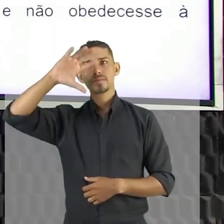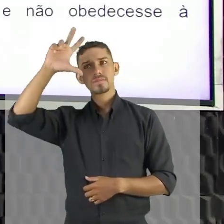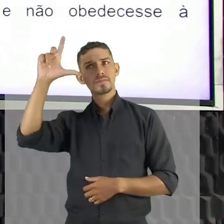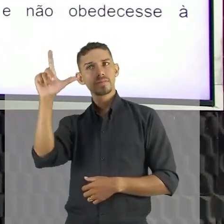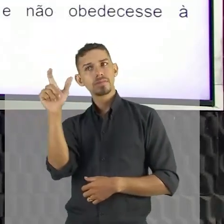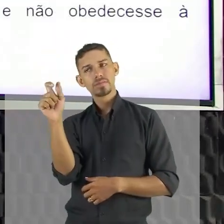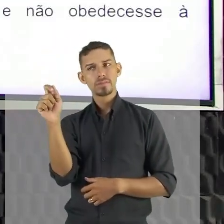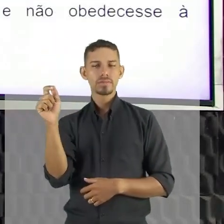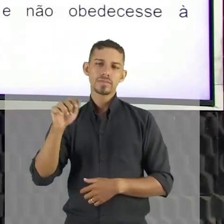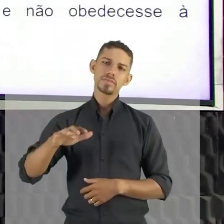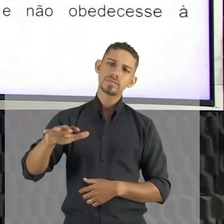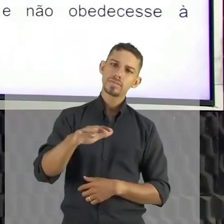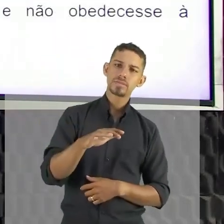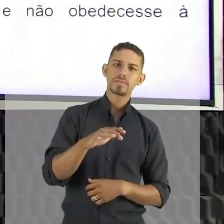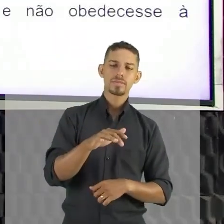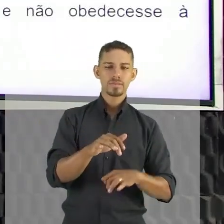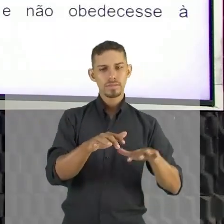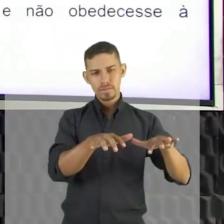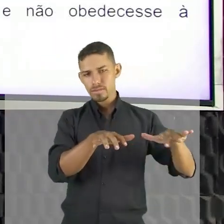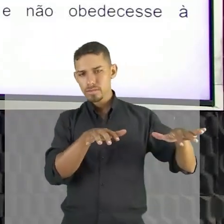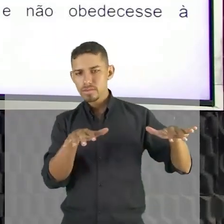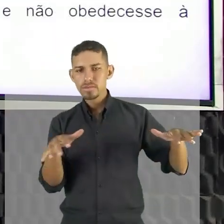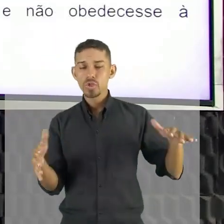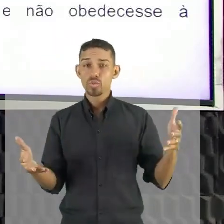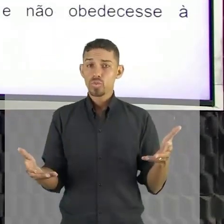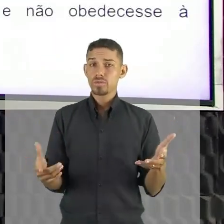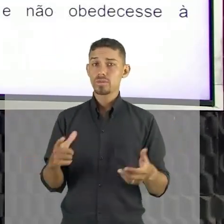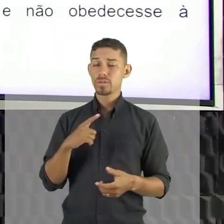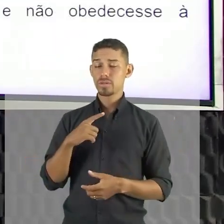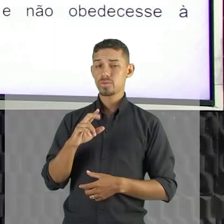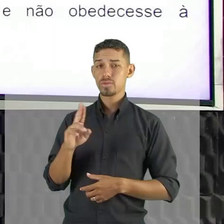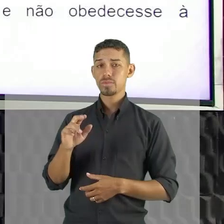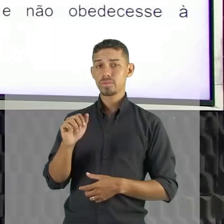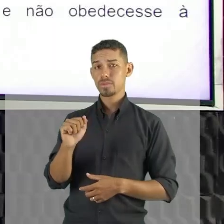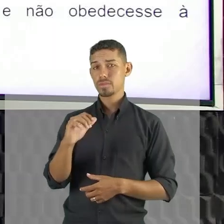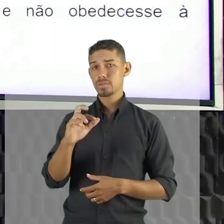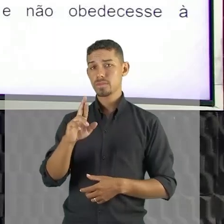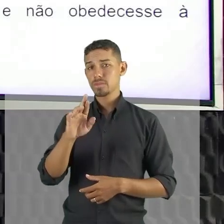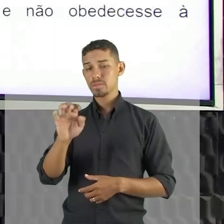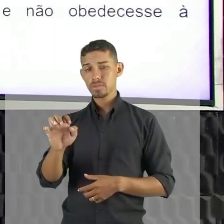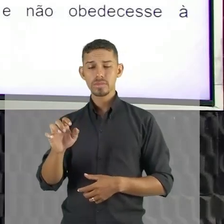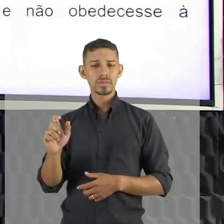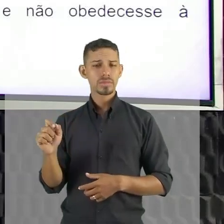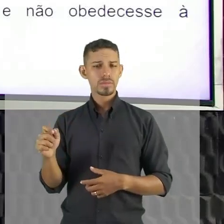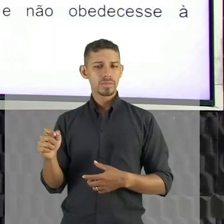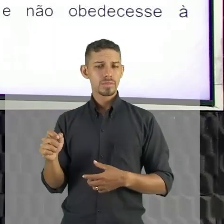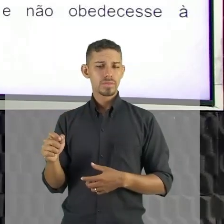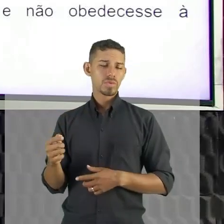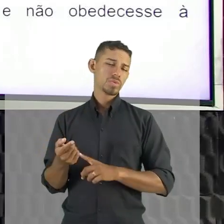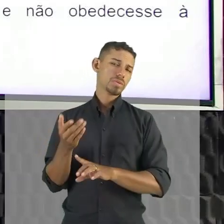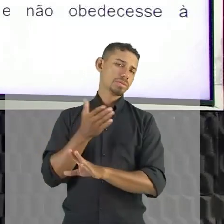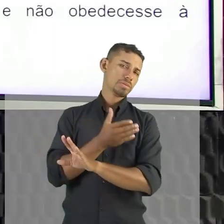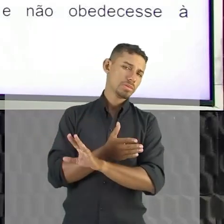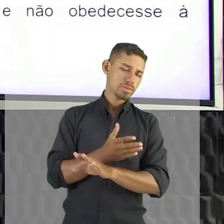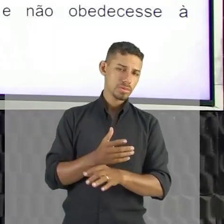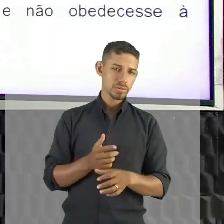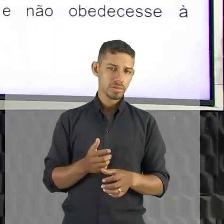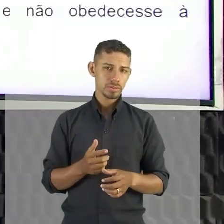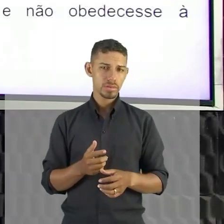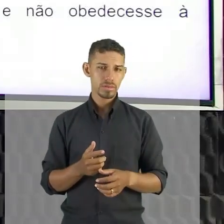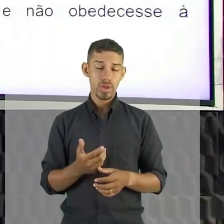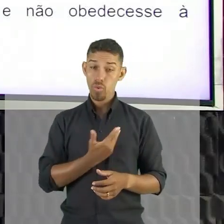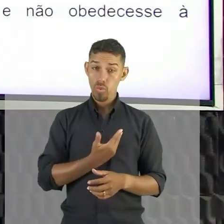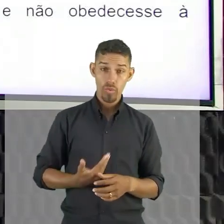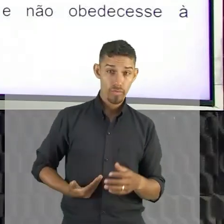vão ser plantados nessa região, que é o que nós hoje temos, que é o Acre, né, e que era antes disso, antes